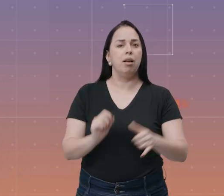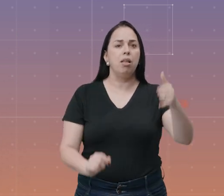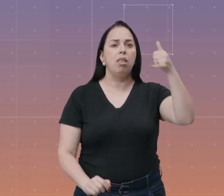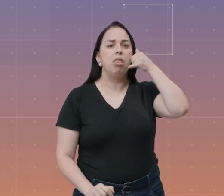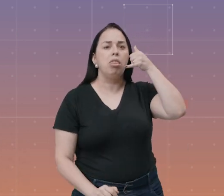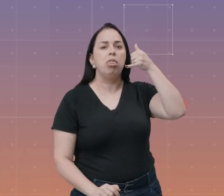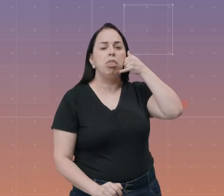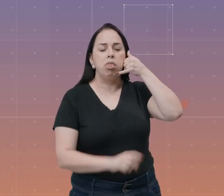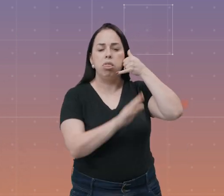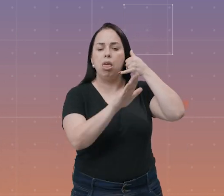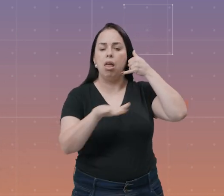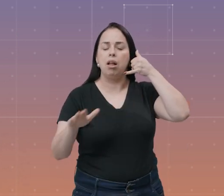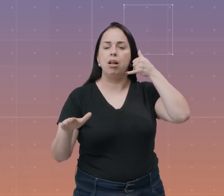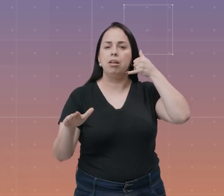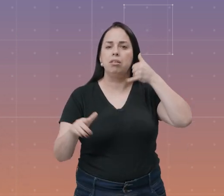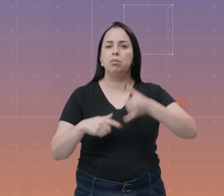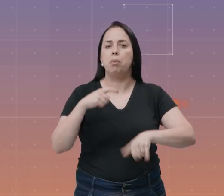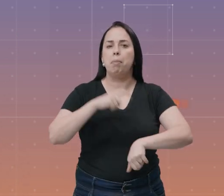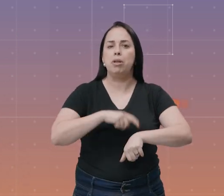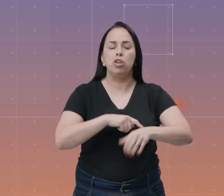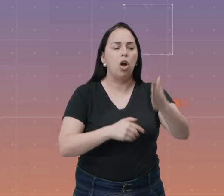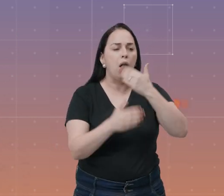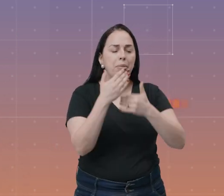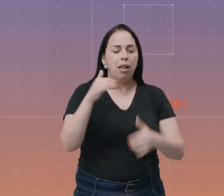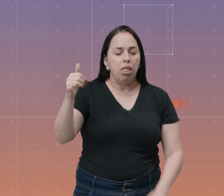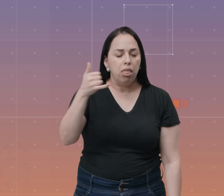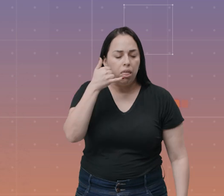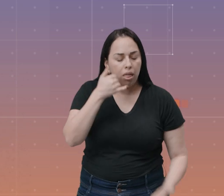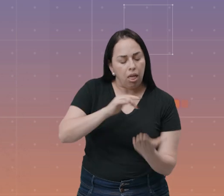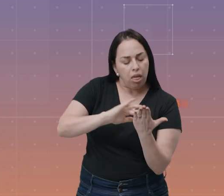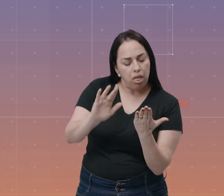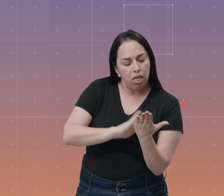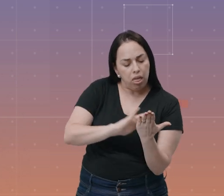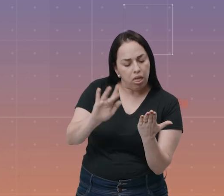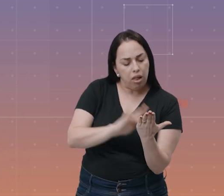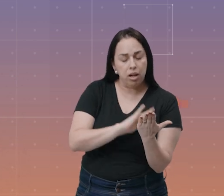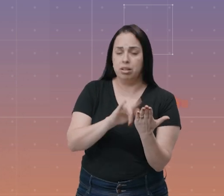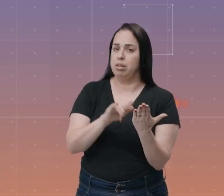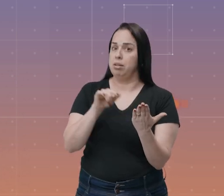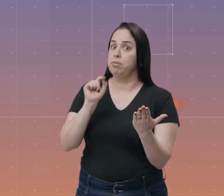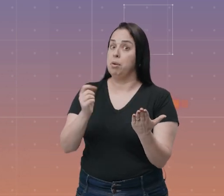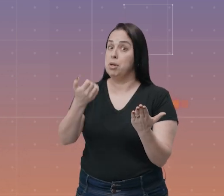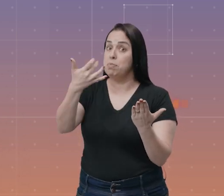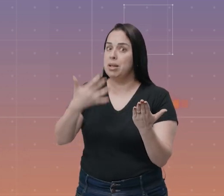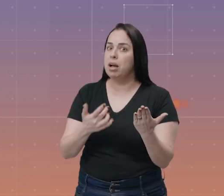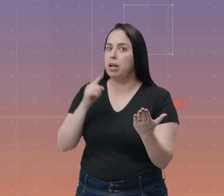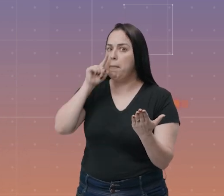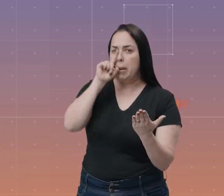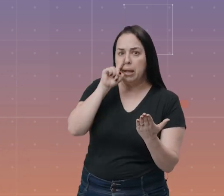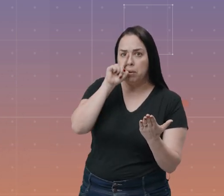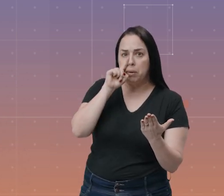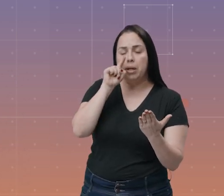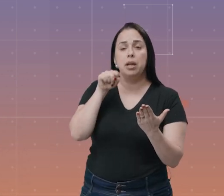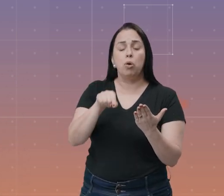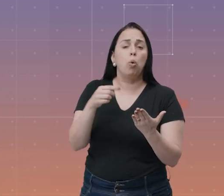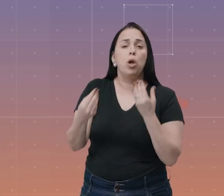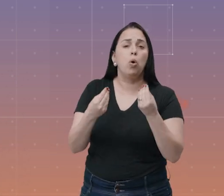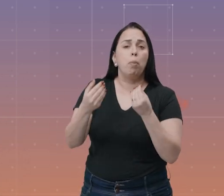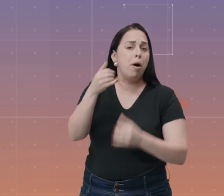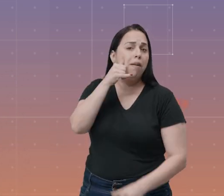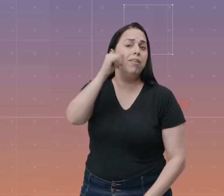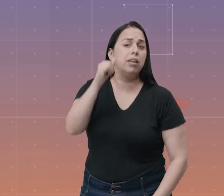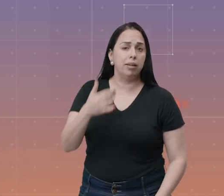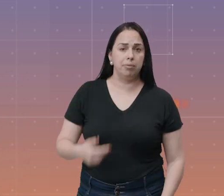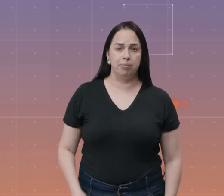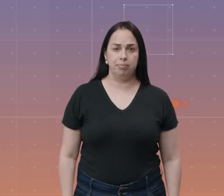celular pelas crianças durante as refeições. Vamos ver nessa matéria quais os riscos e o que pode ser feito para evitar